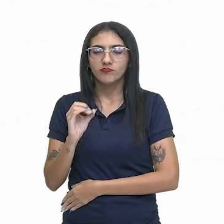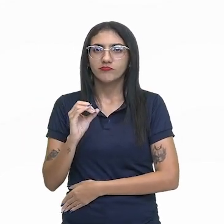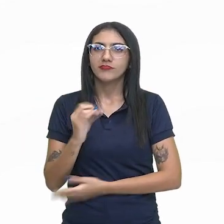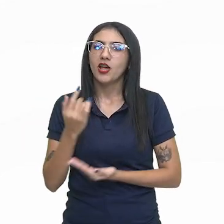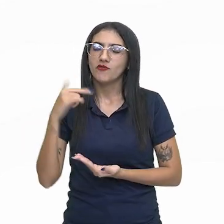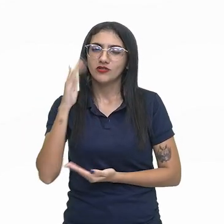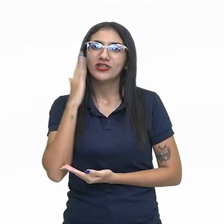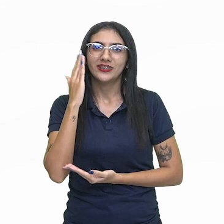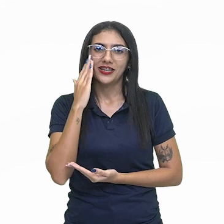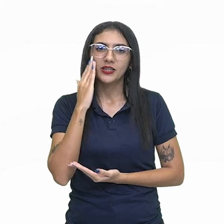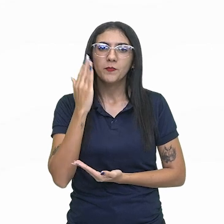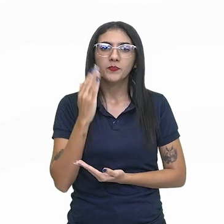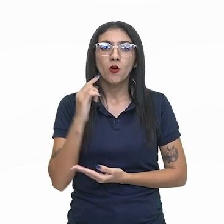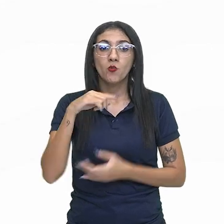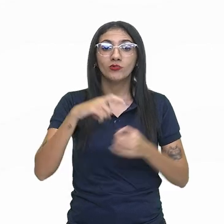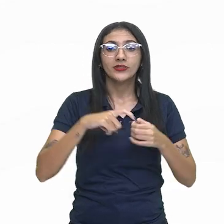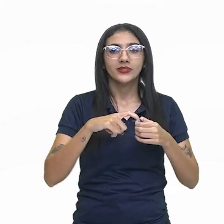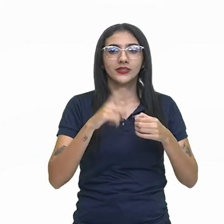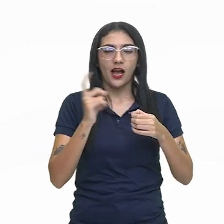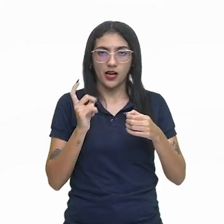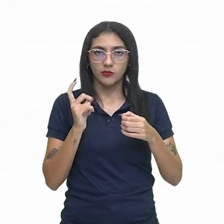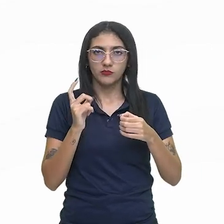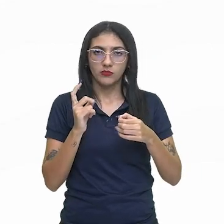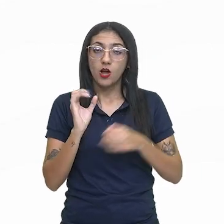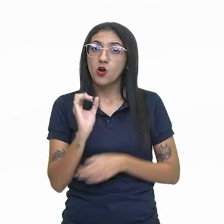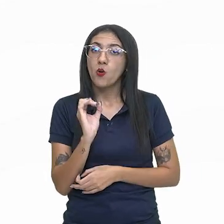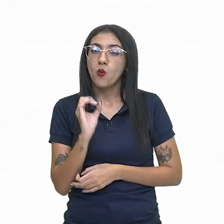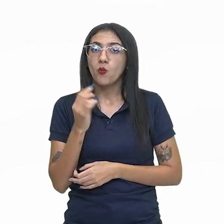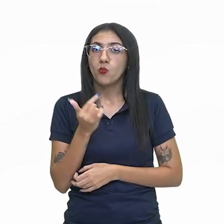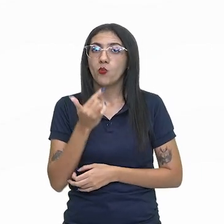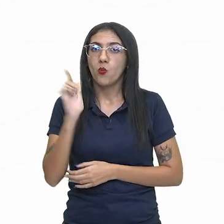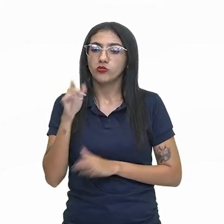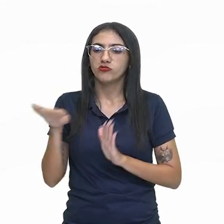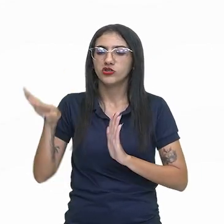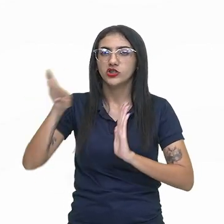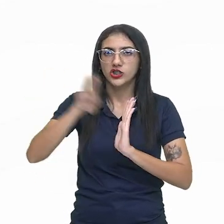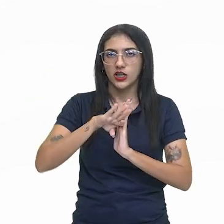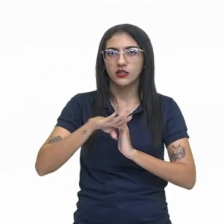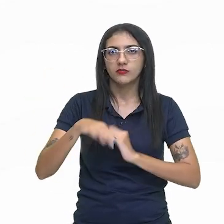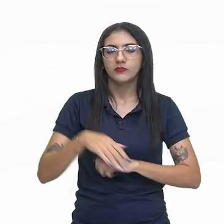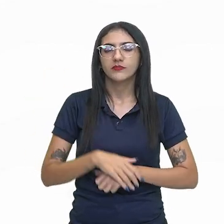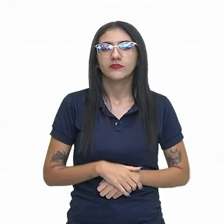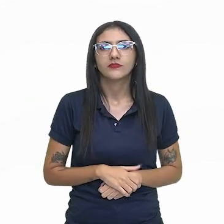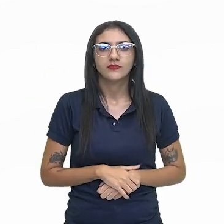dois conceitos. Um é de saída e o outro é de entrada. E aí